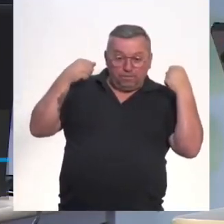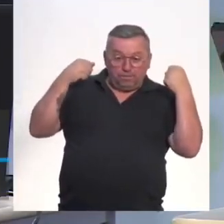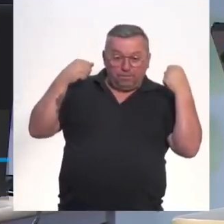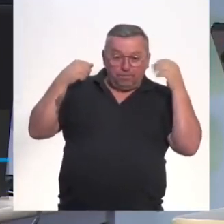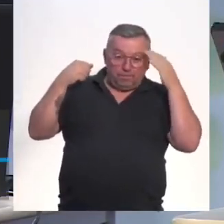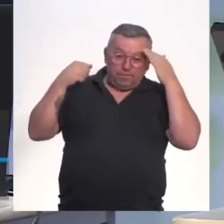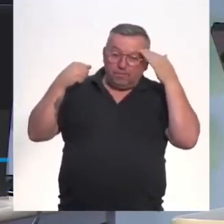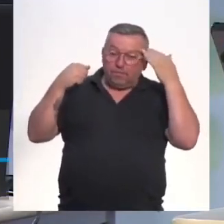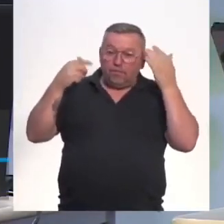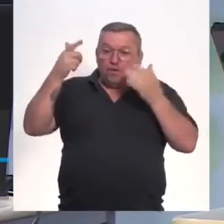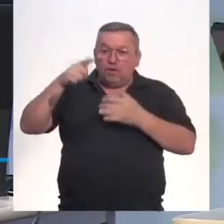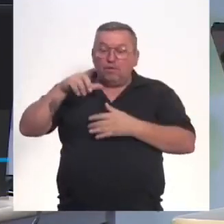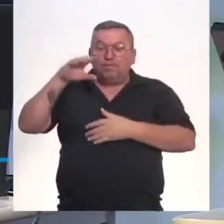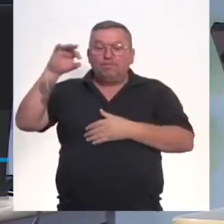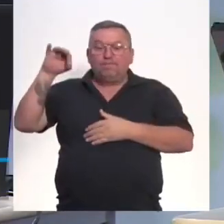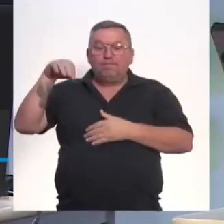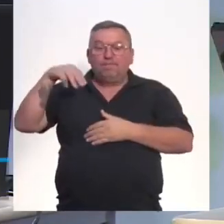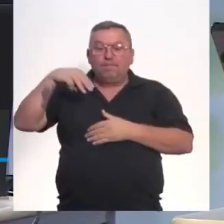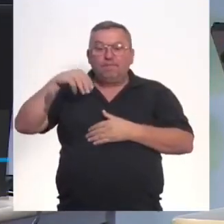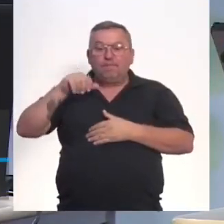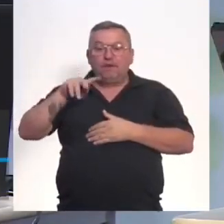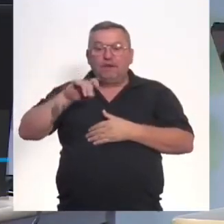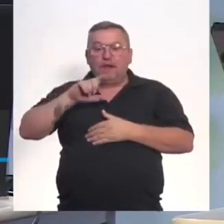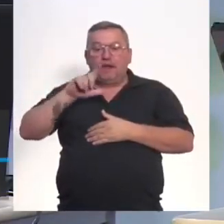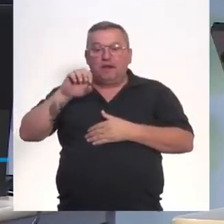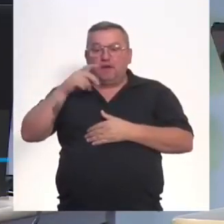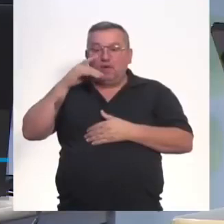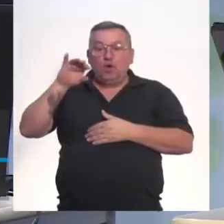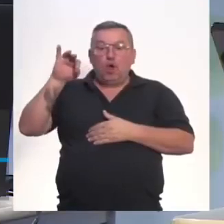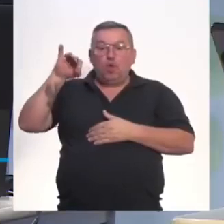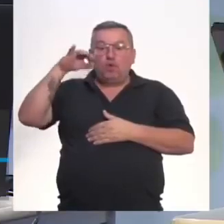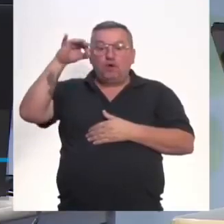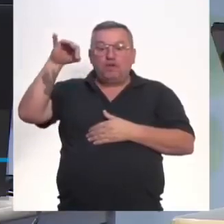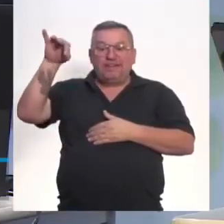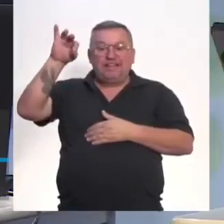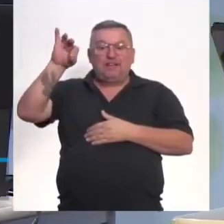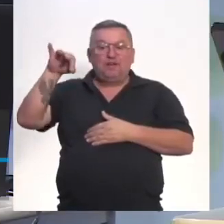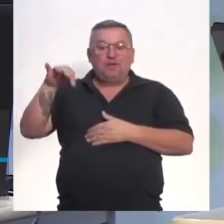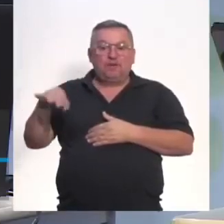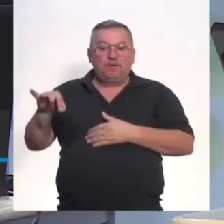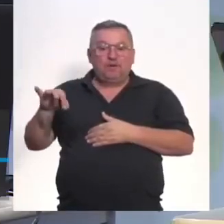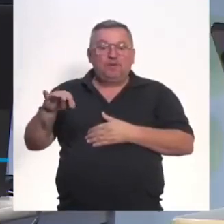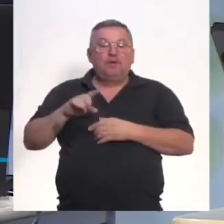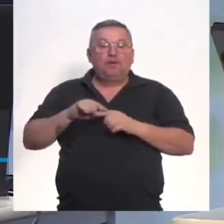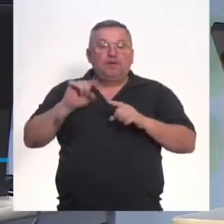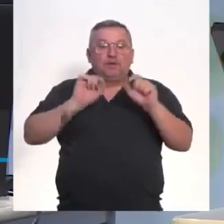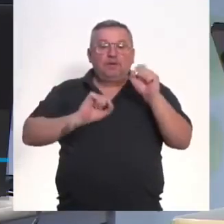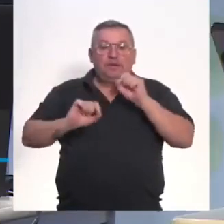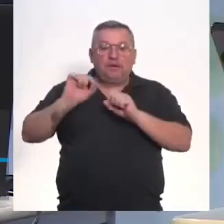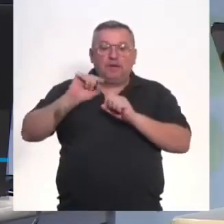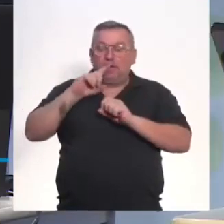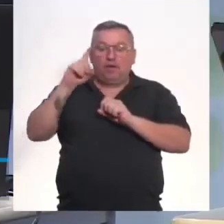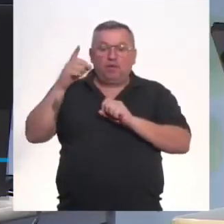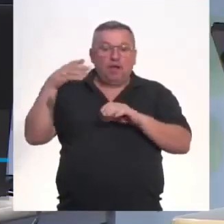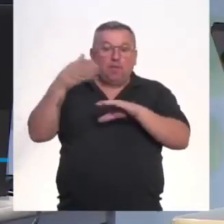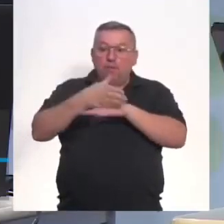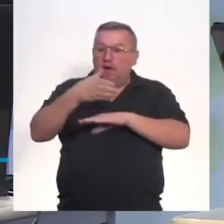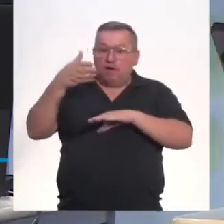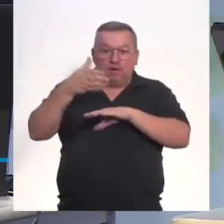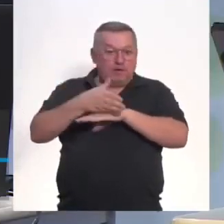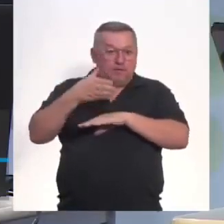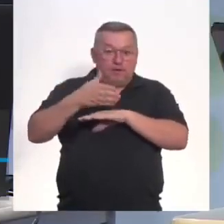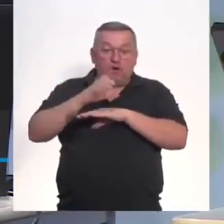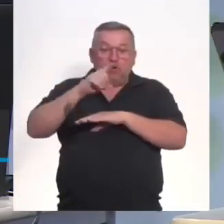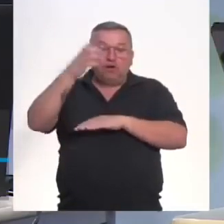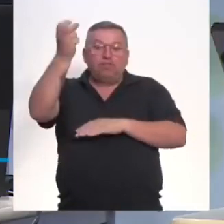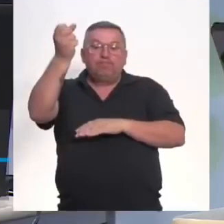que é a outra personagem? A Micaele fala o mosquito. Exatamente. Então, o narrador, ele não está participando, ele